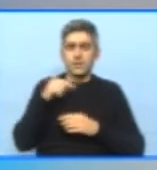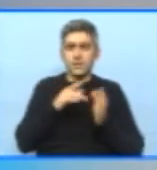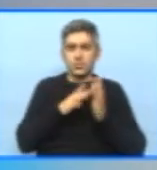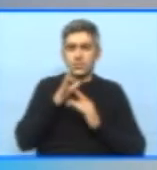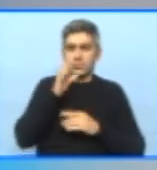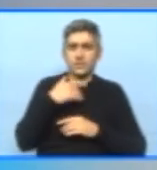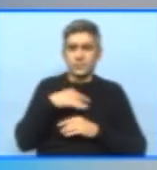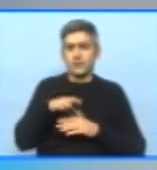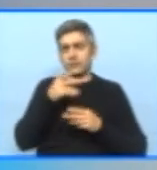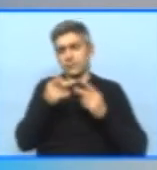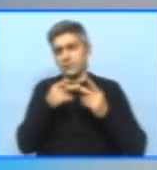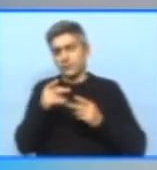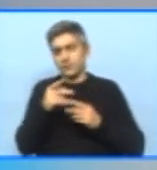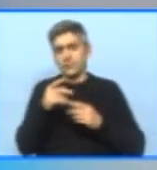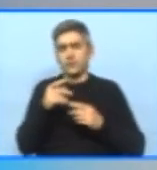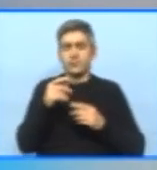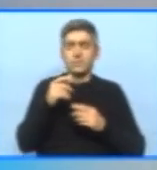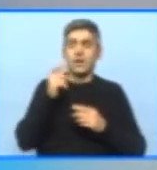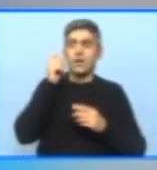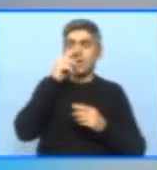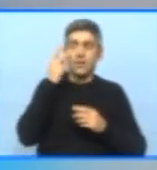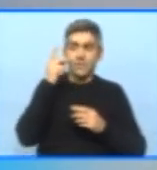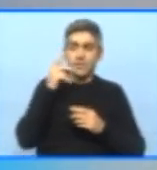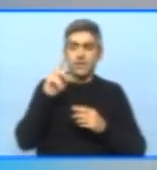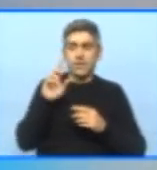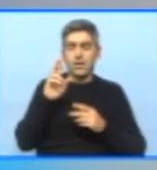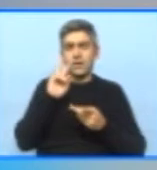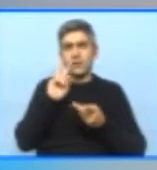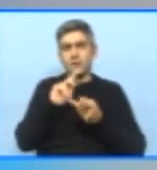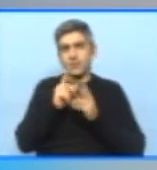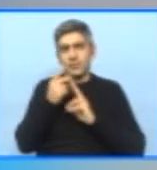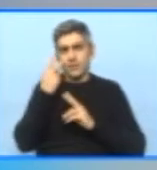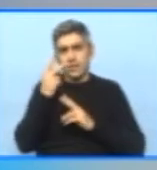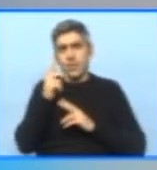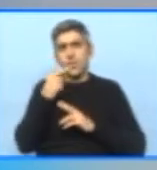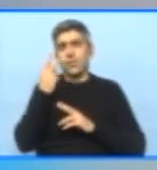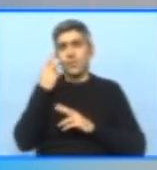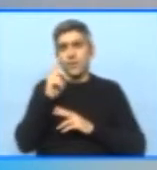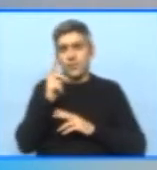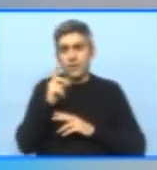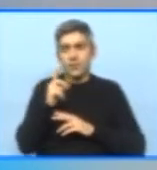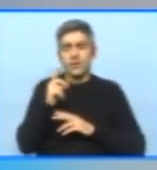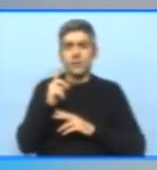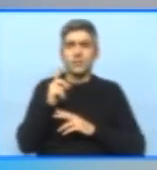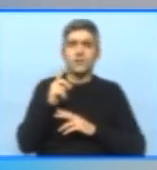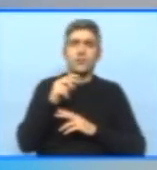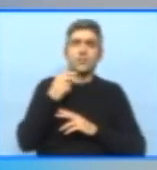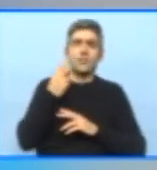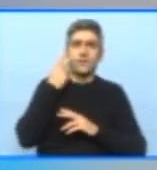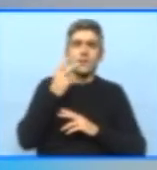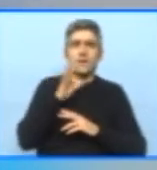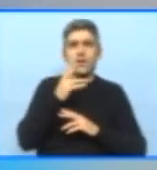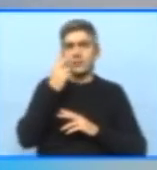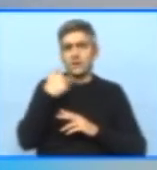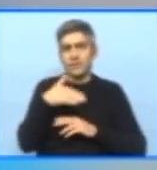exercer um juízo, os que não veem ficarão a ver e os que veem ficarão cegos. Porque pensam que veem e não veem, vão-se dar conta